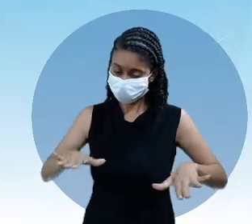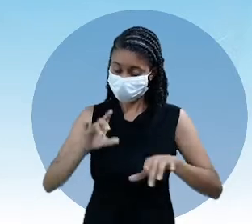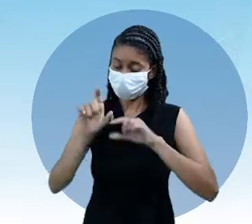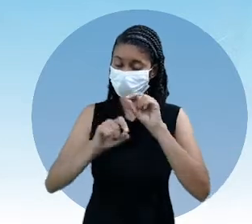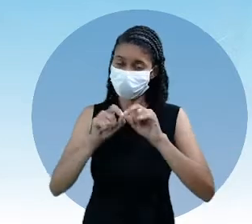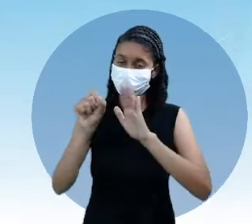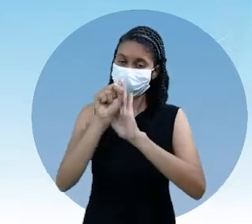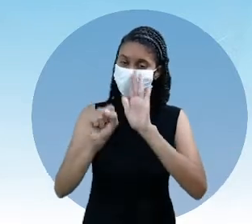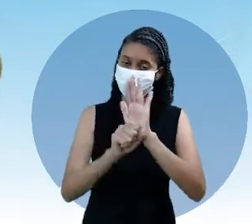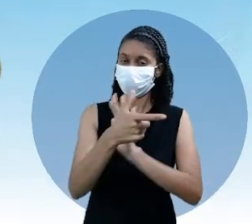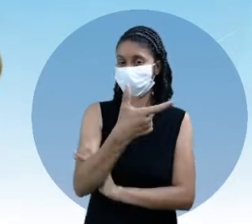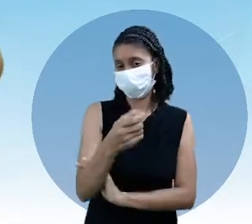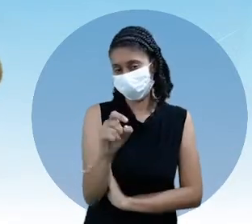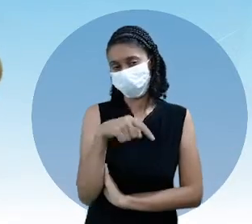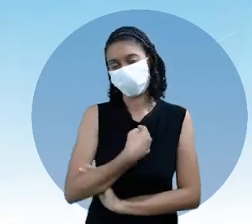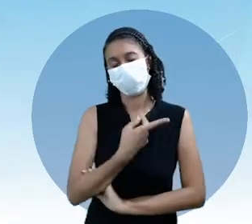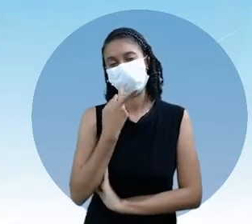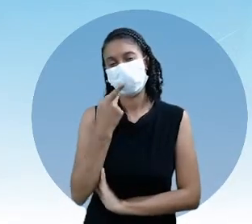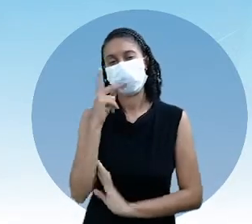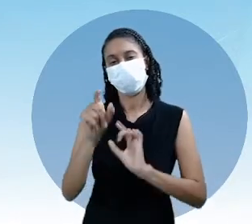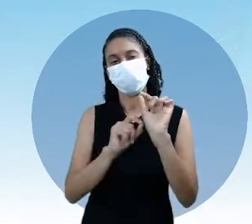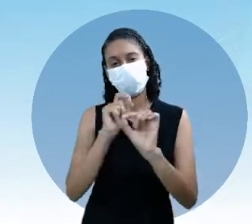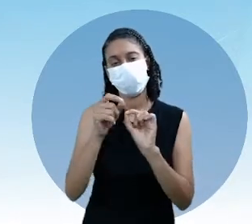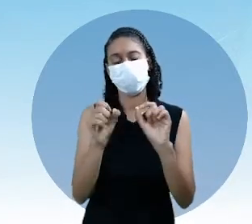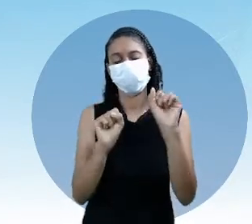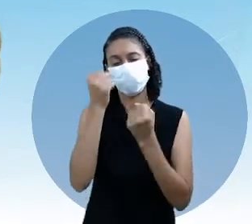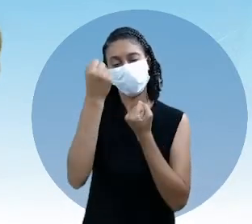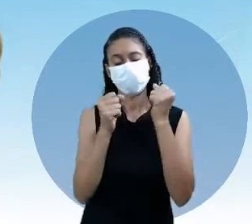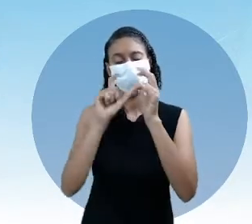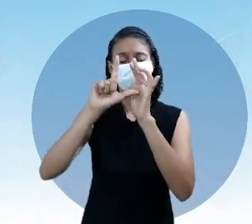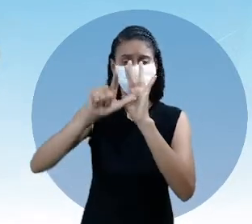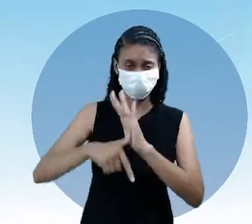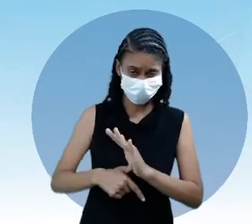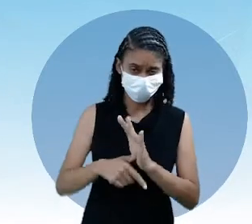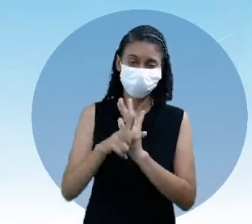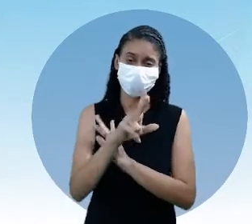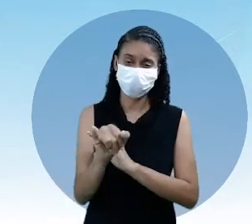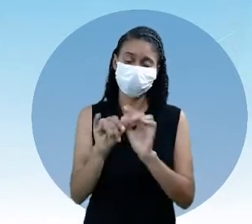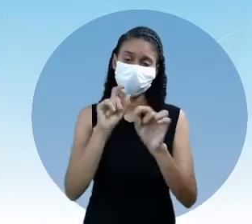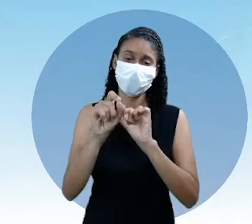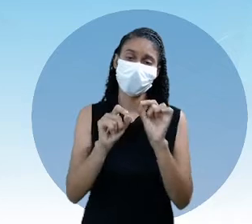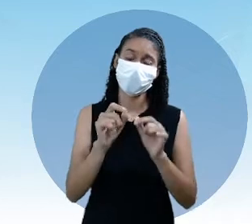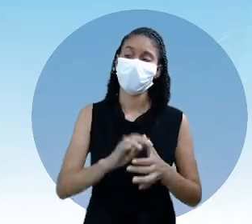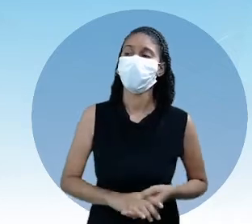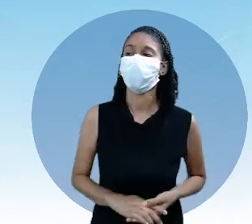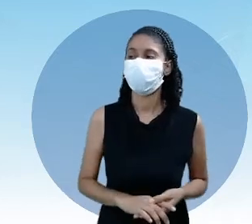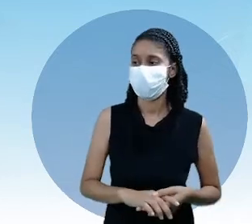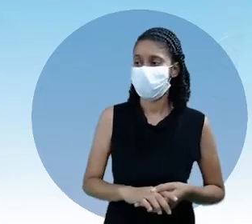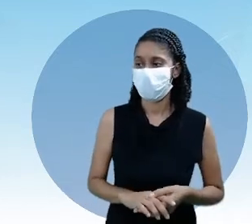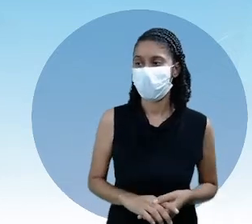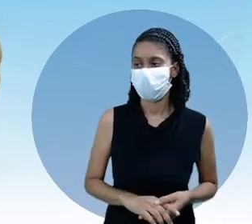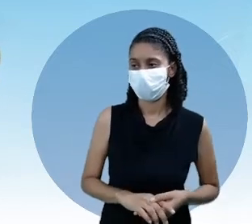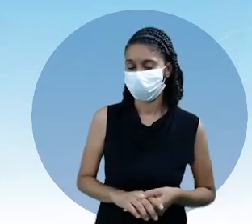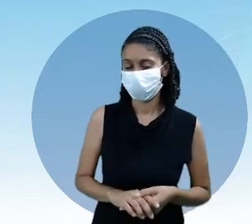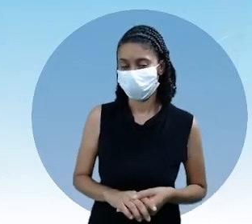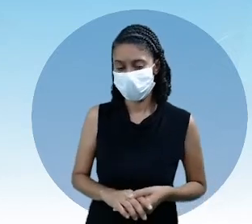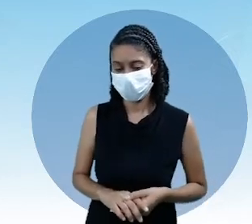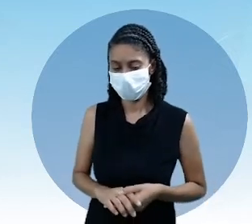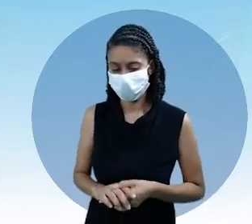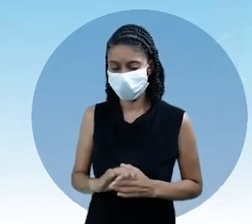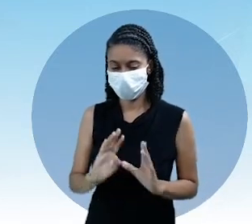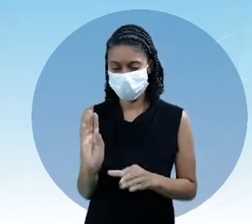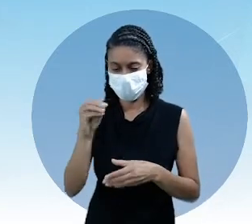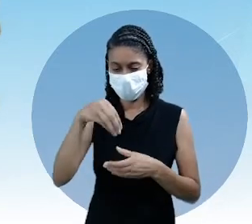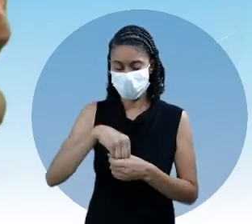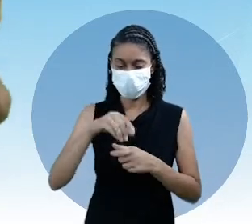século XX, né, o que nós chamamos de industrialização tardia, que vai partir de certa forma, né,